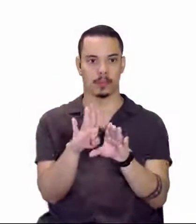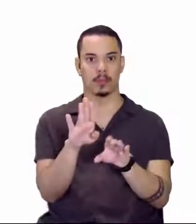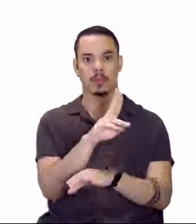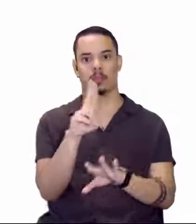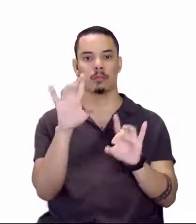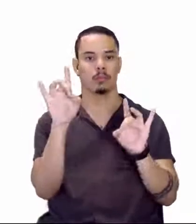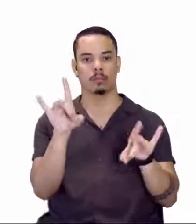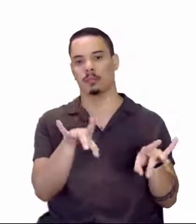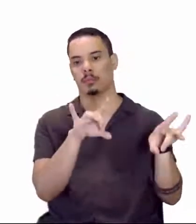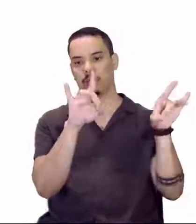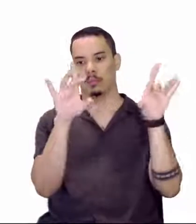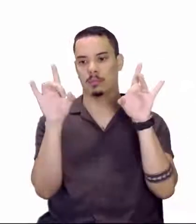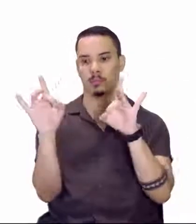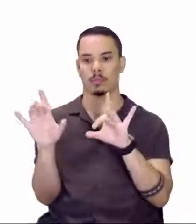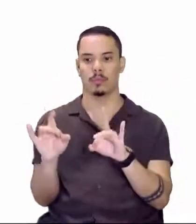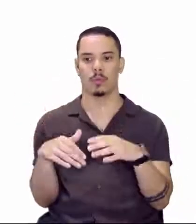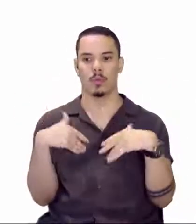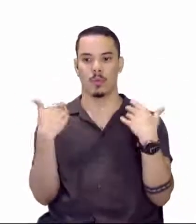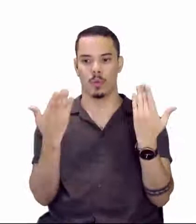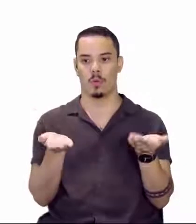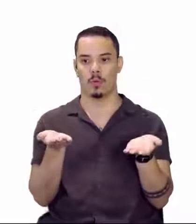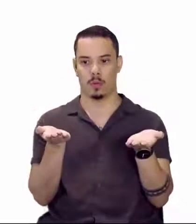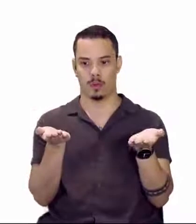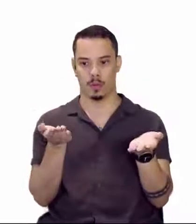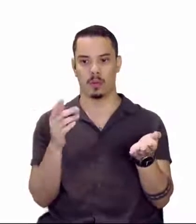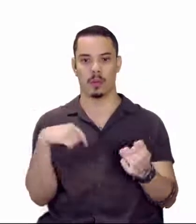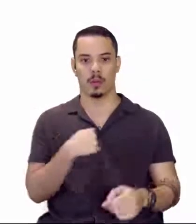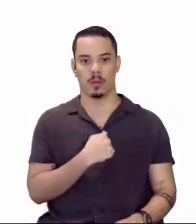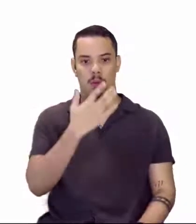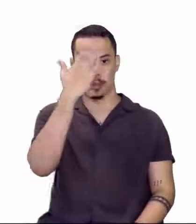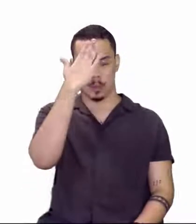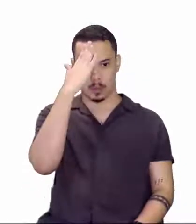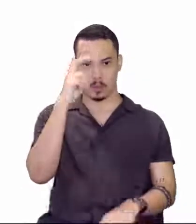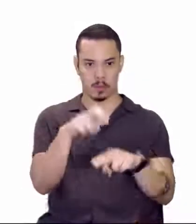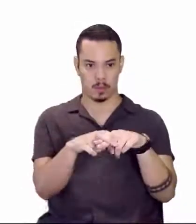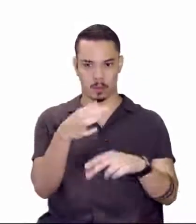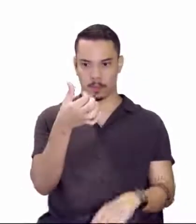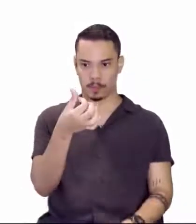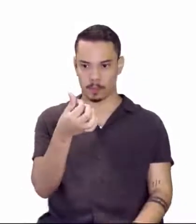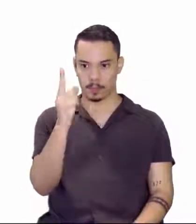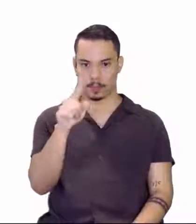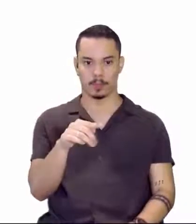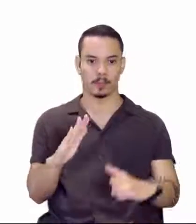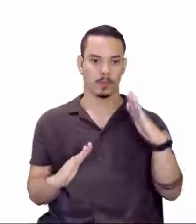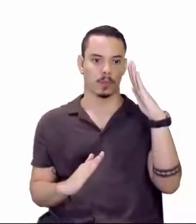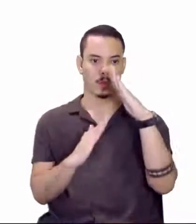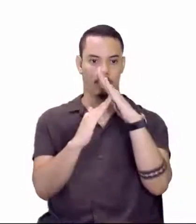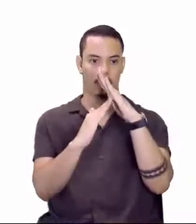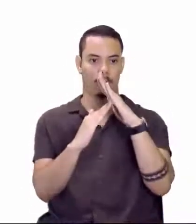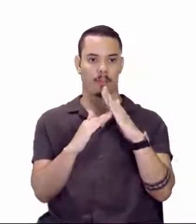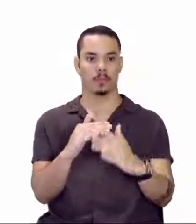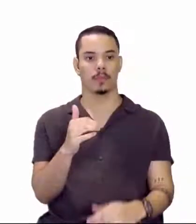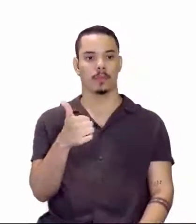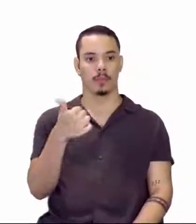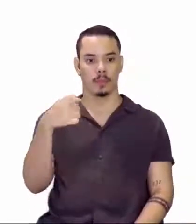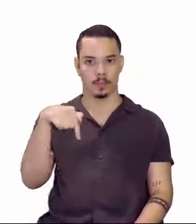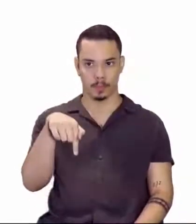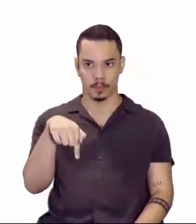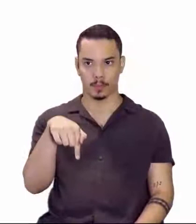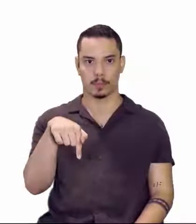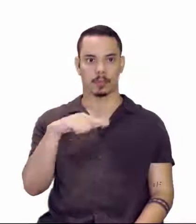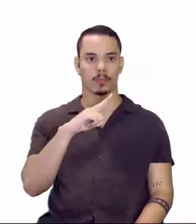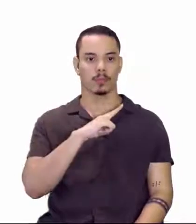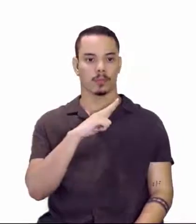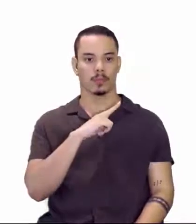dos elementos químicos são os calcogênios. Portanto, 6 elétrons no último nível. 17 é